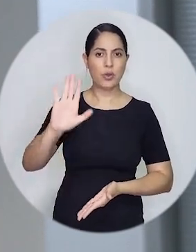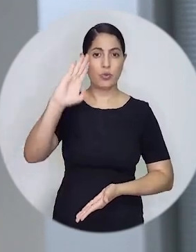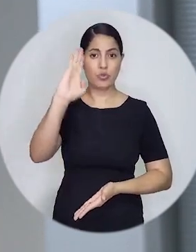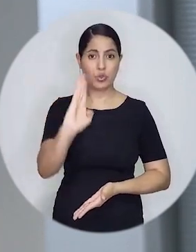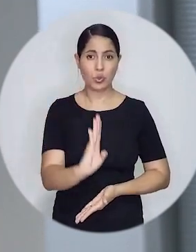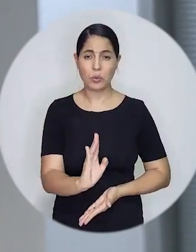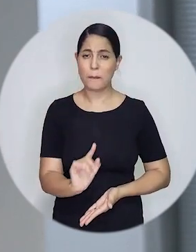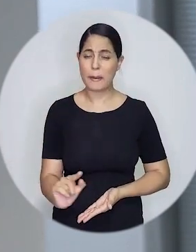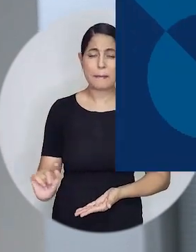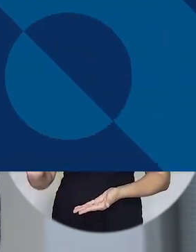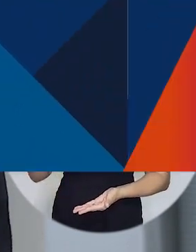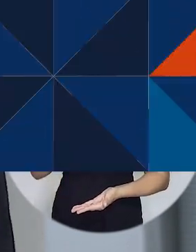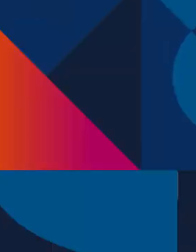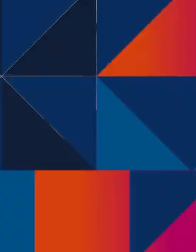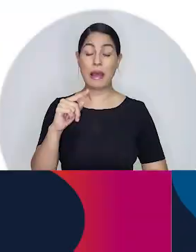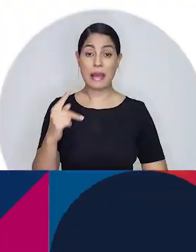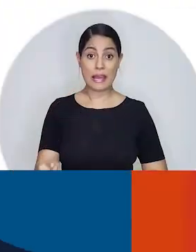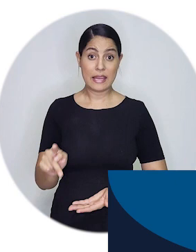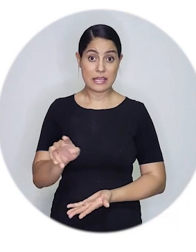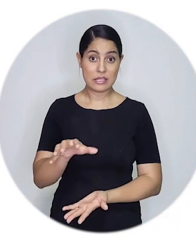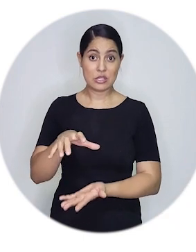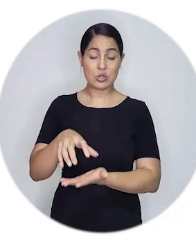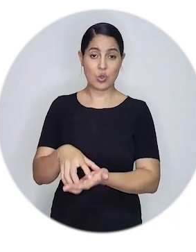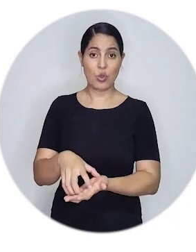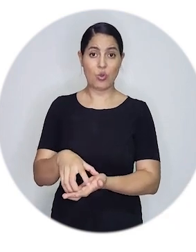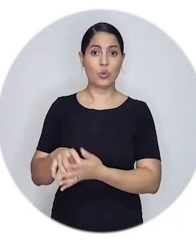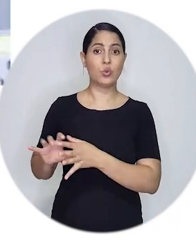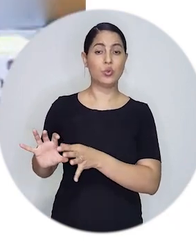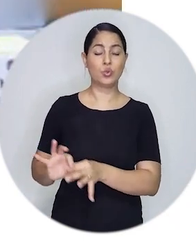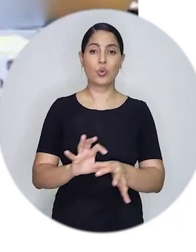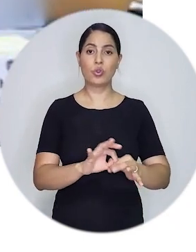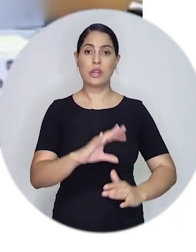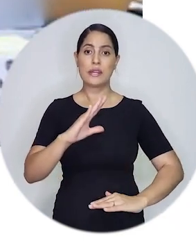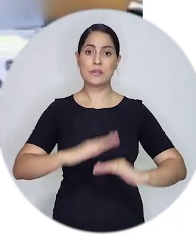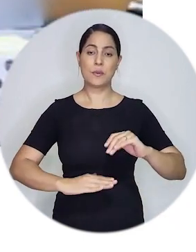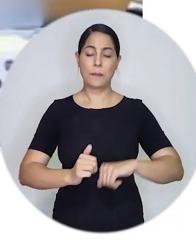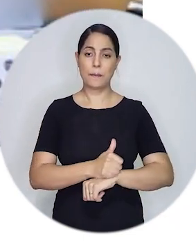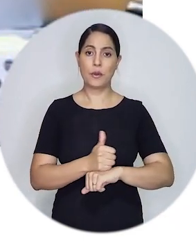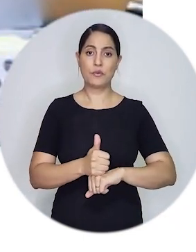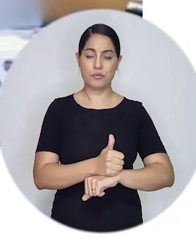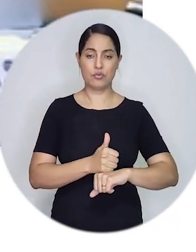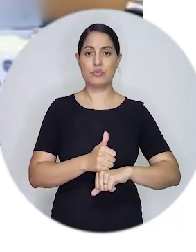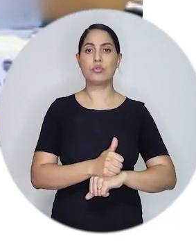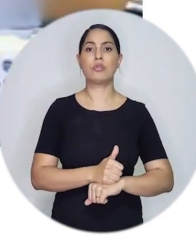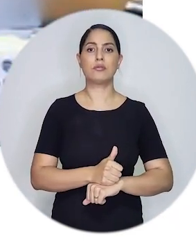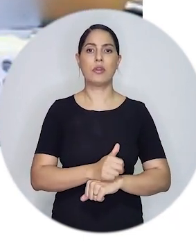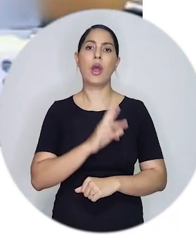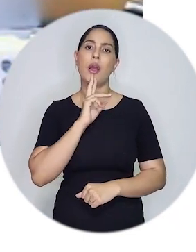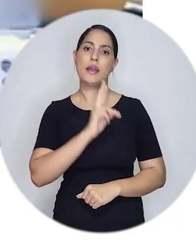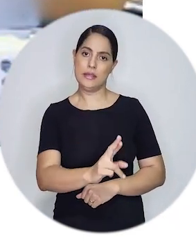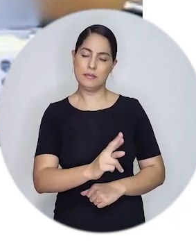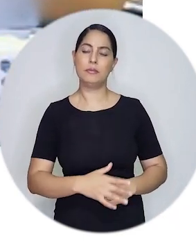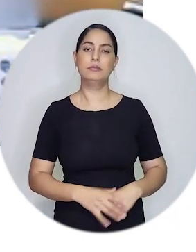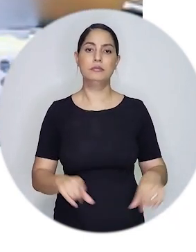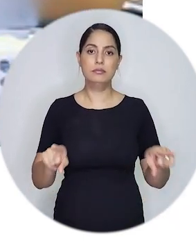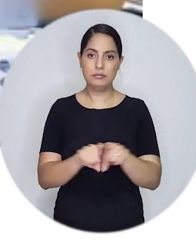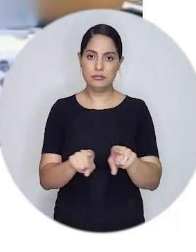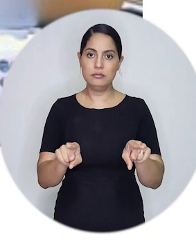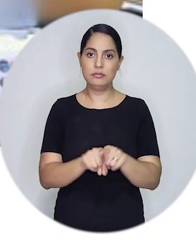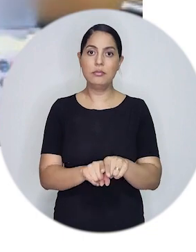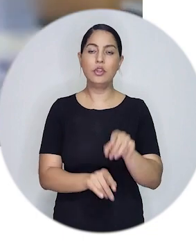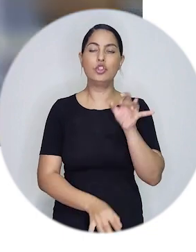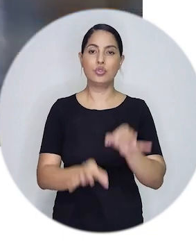país, dá a última palavra sobre questões técnicas relacionadas ao exercício profissional, bem como o julgamento